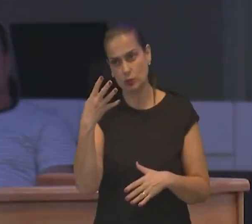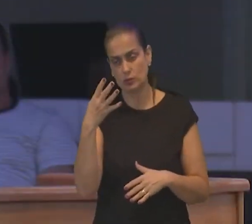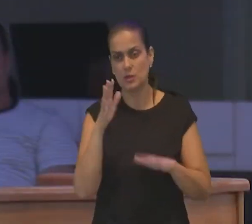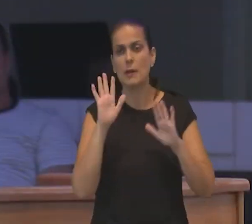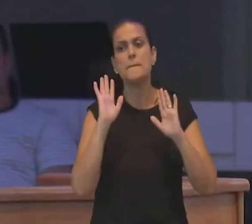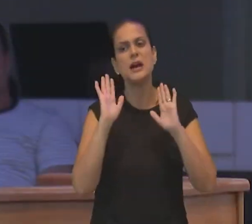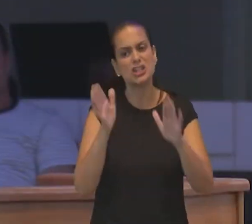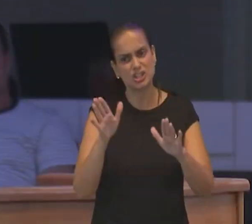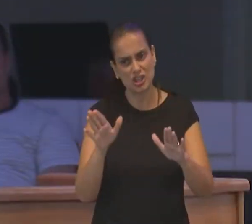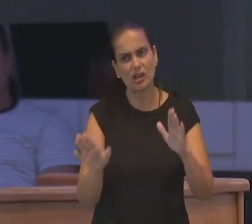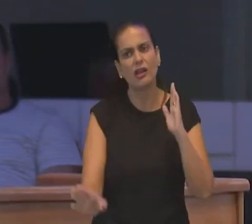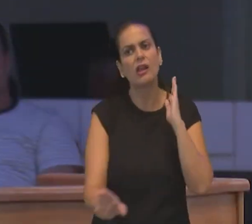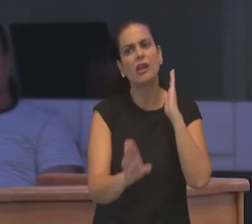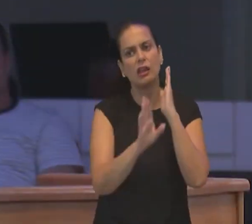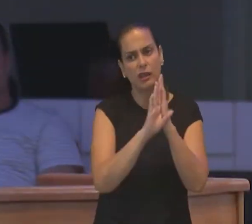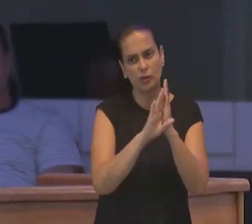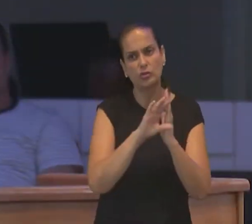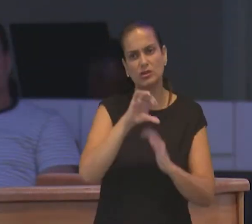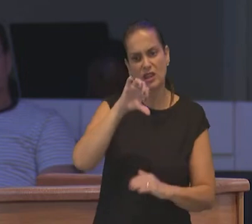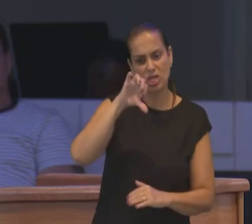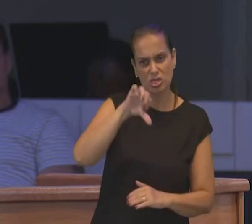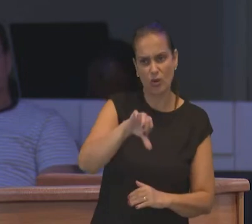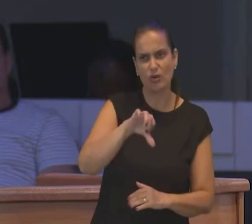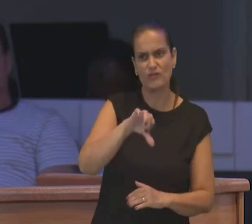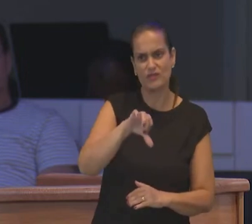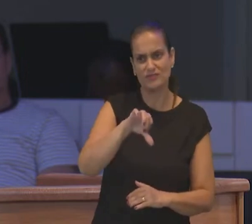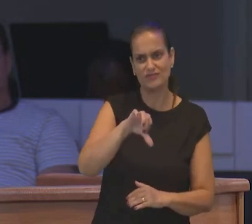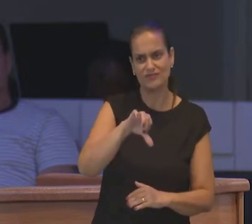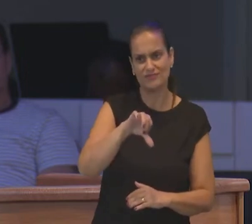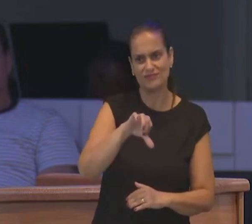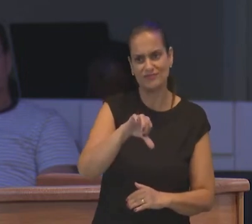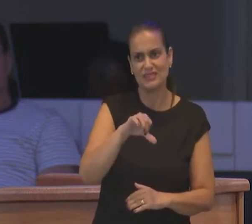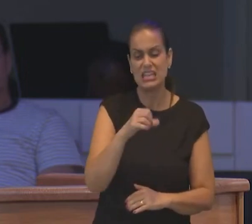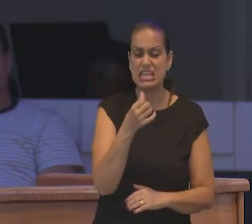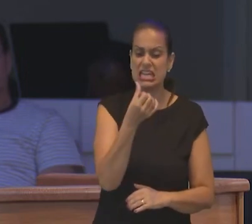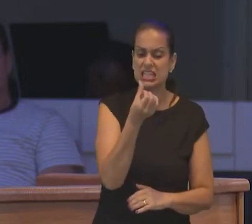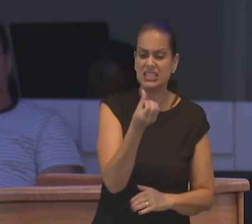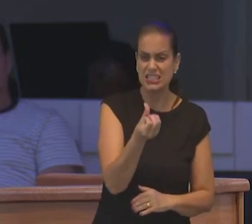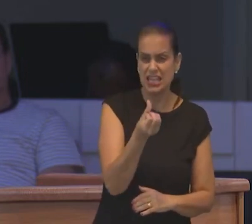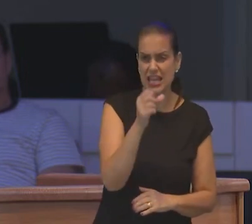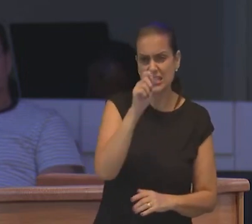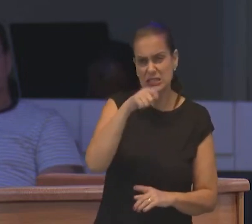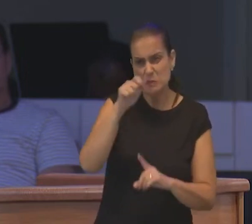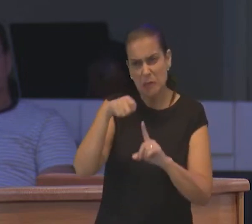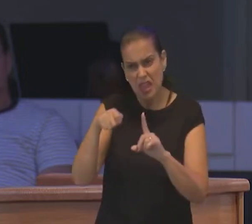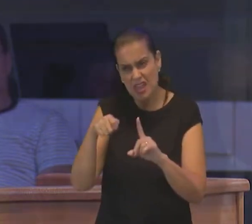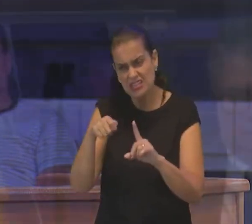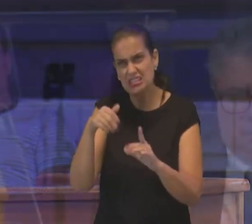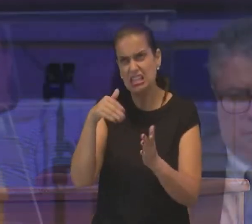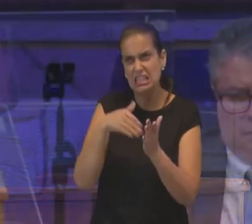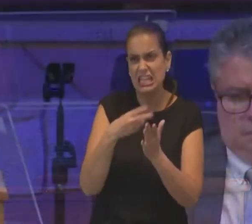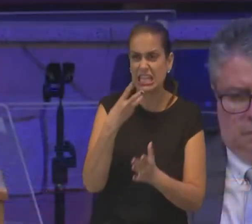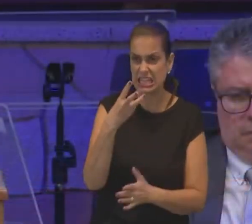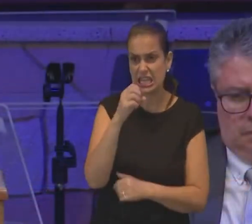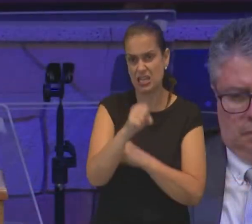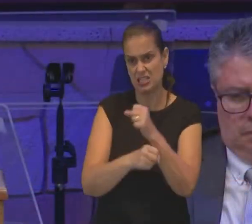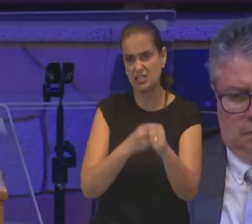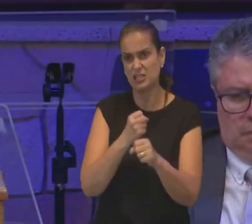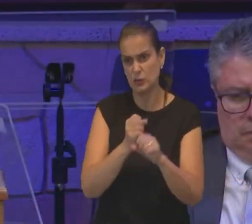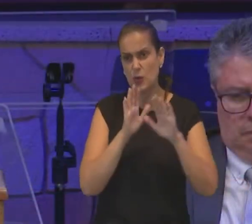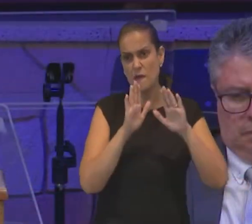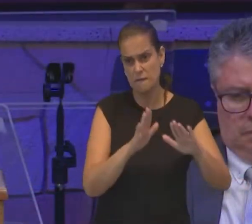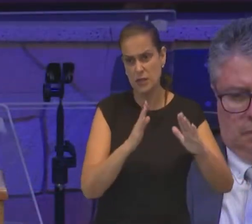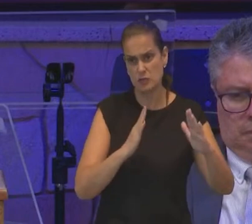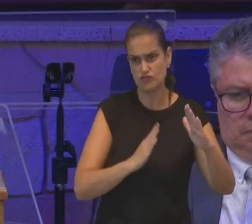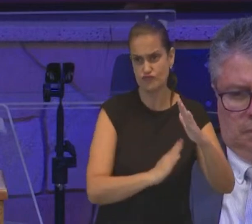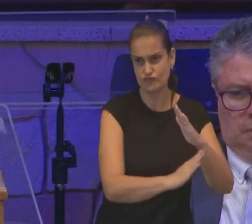presídio. Menor infrator pega ali de 6 meses a 3 anos de regime fechado, depende do que ele cometeu.